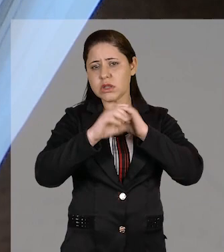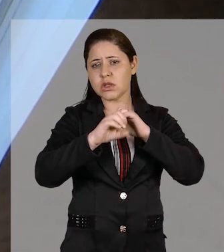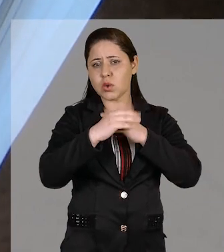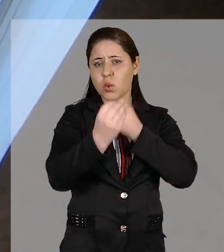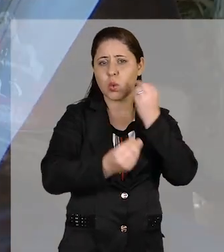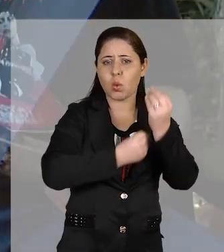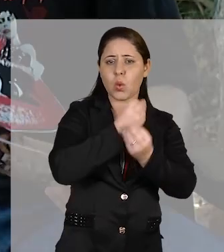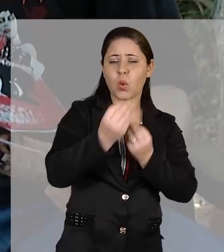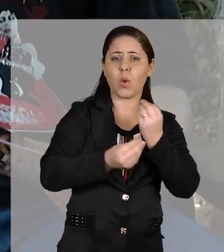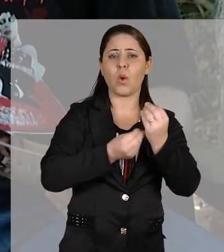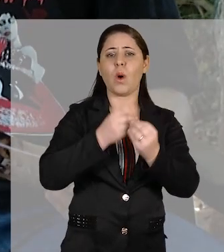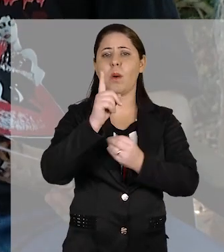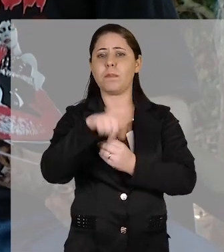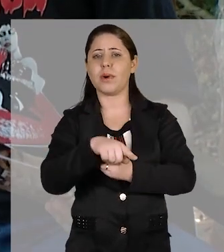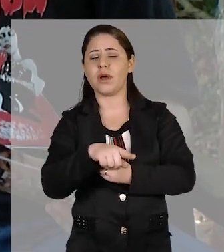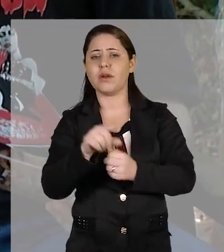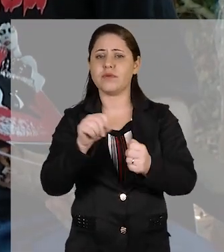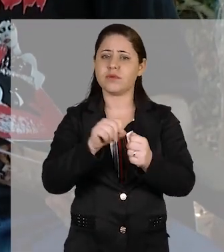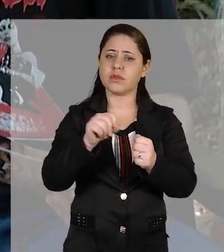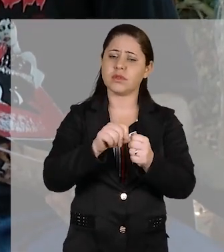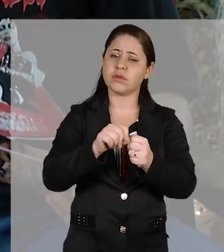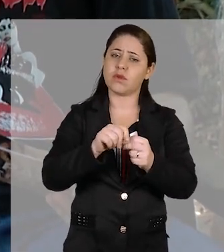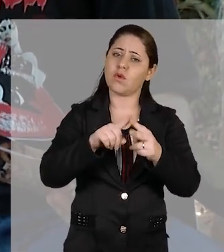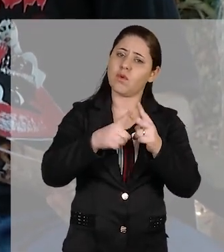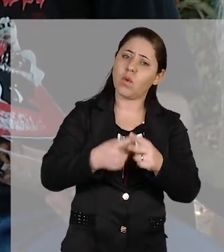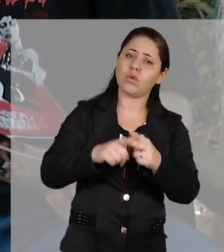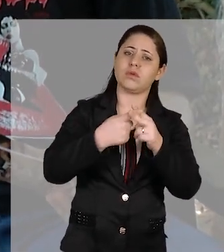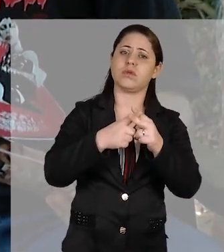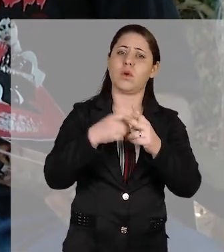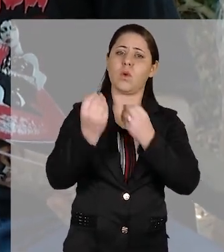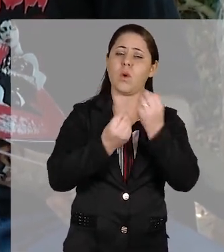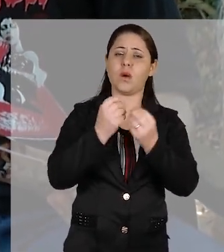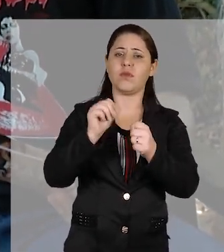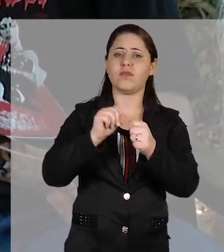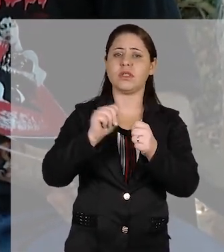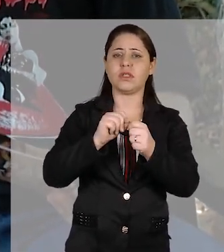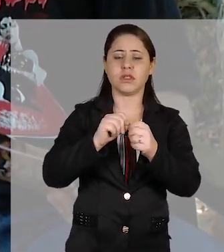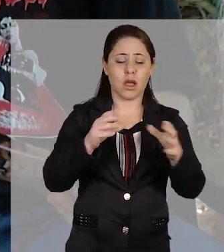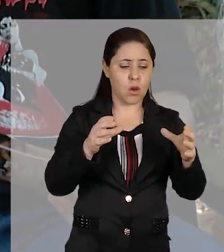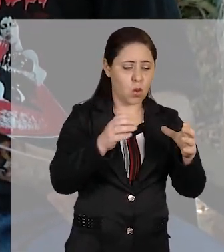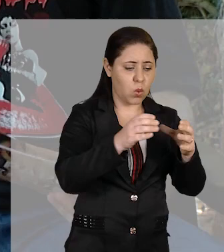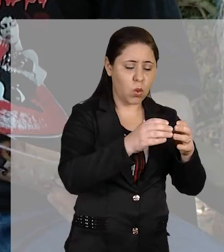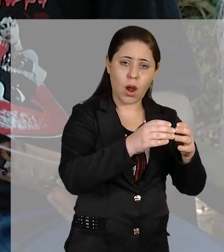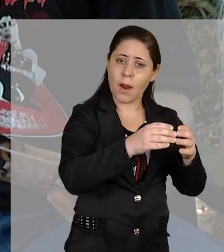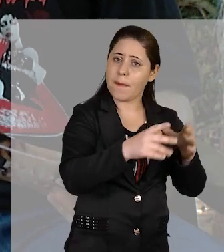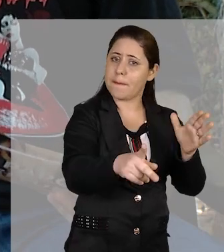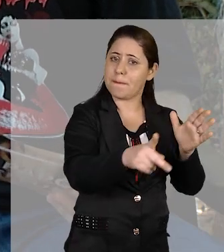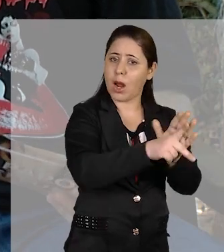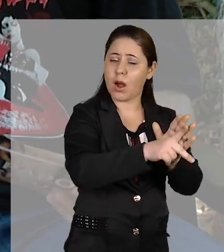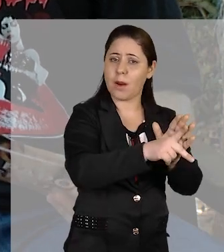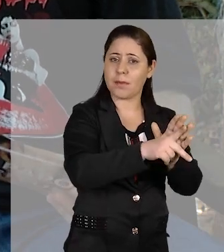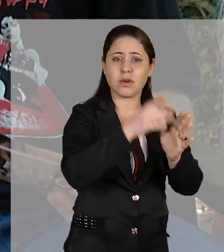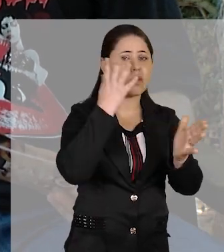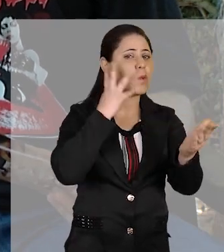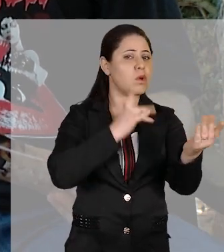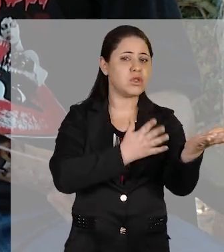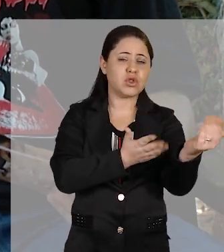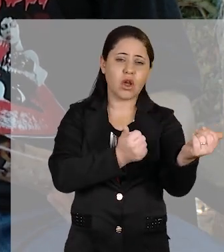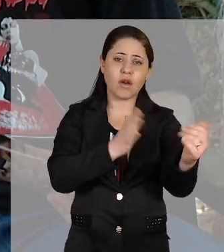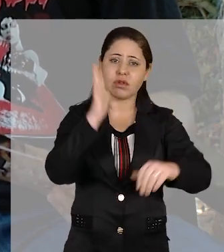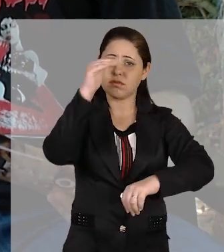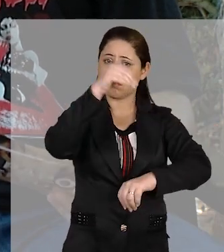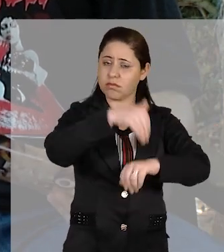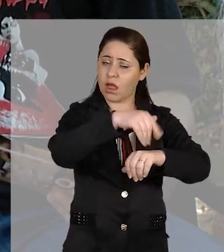O SINASE, ele mostra como que essas medidas vão funcionar, né? Como deve ser uma unidade de internação, como